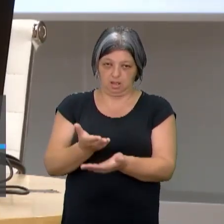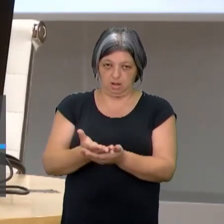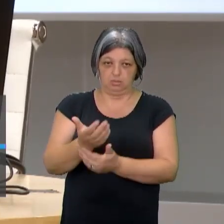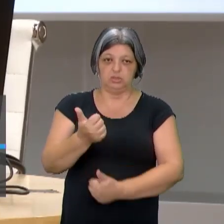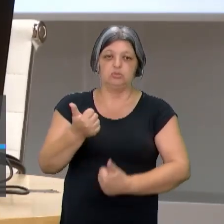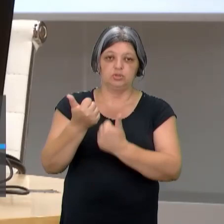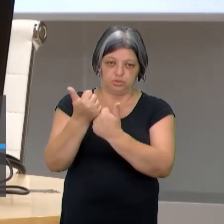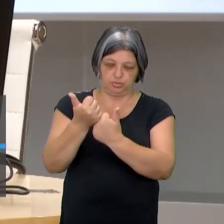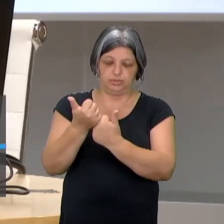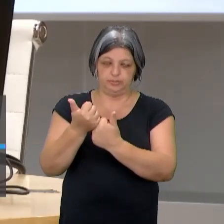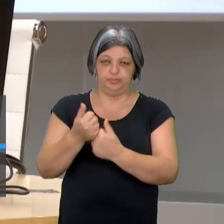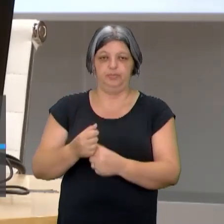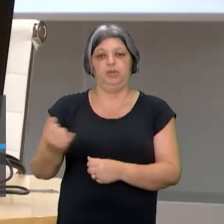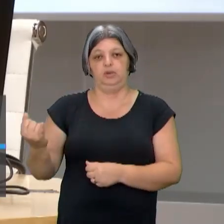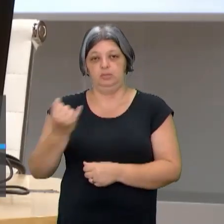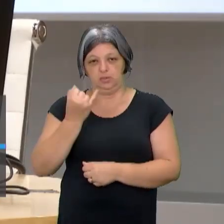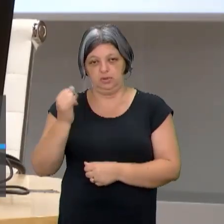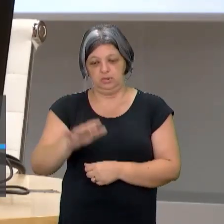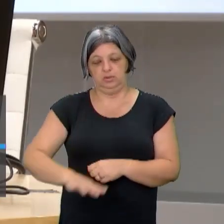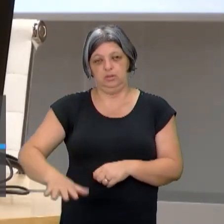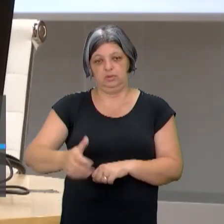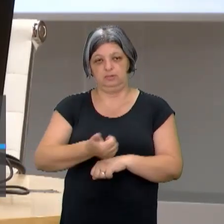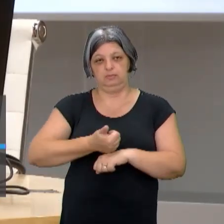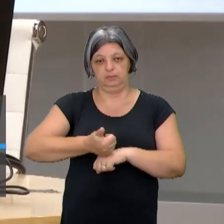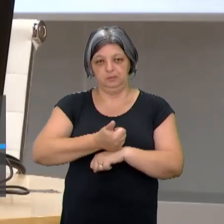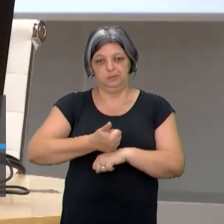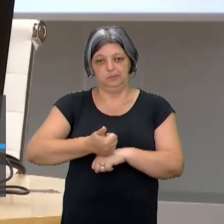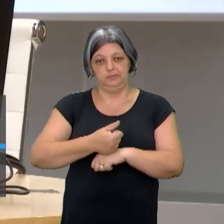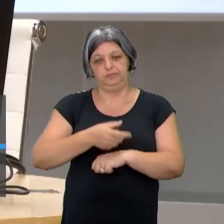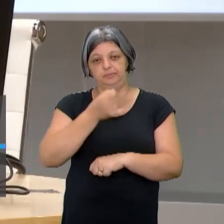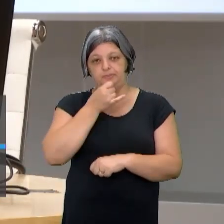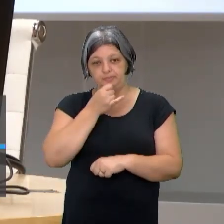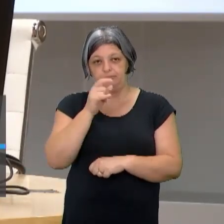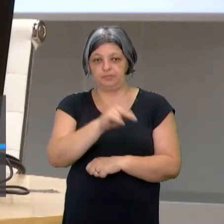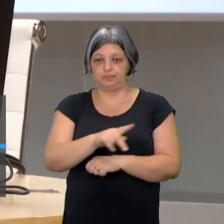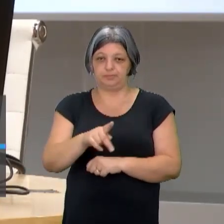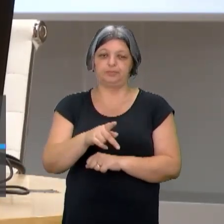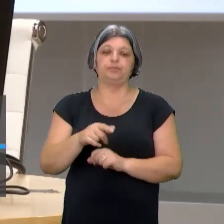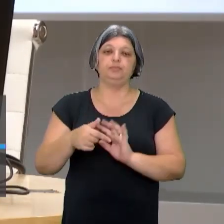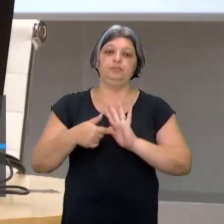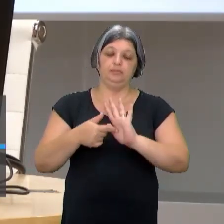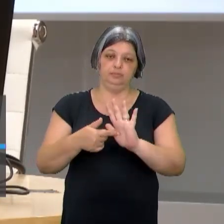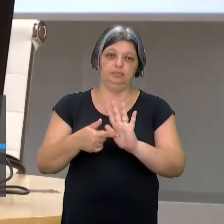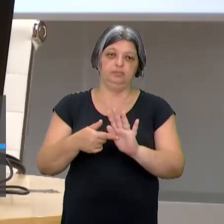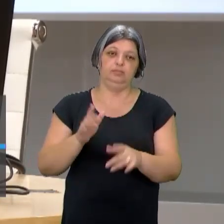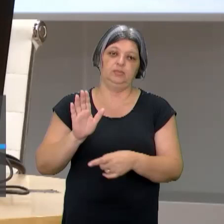agenda de todos os profissionais. Eu peguei aqui o exemplo dos professores para ficar mais fácil aí para todo mundo,